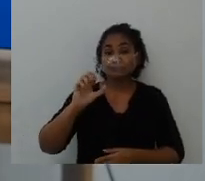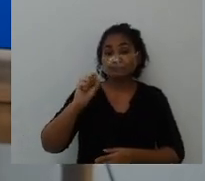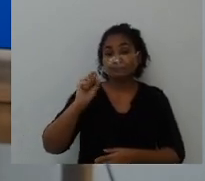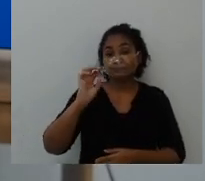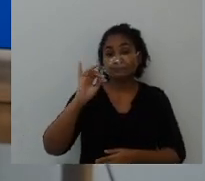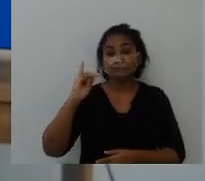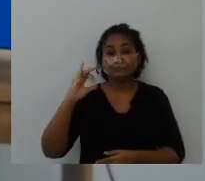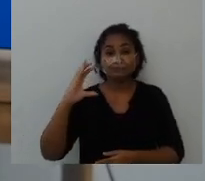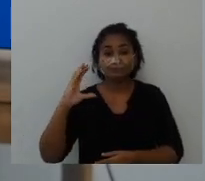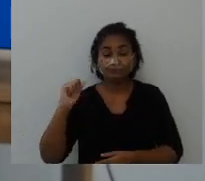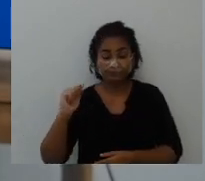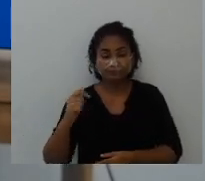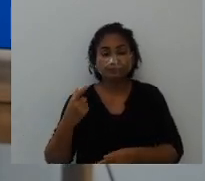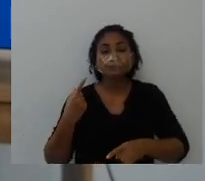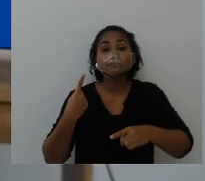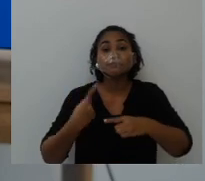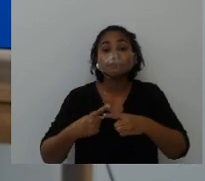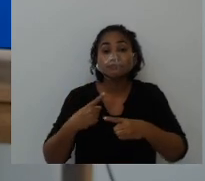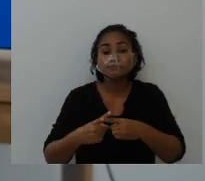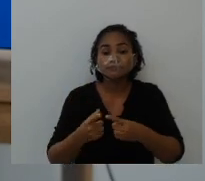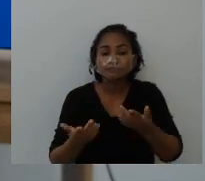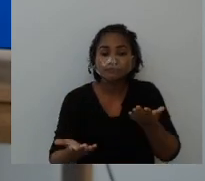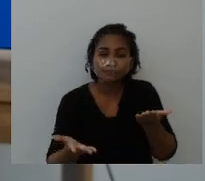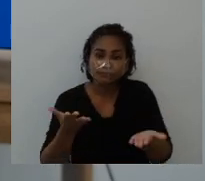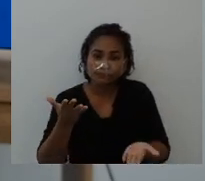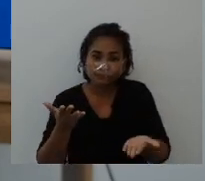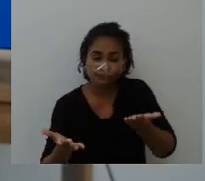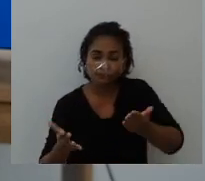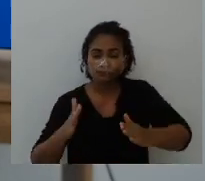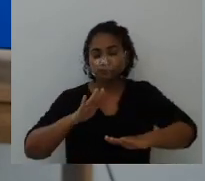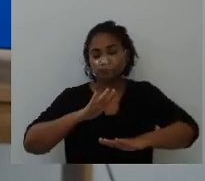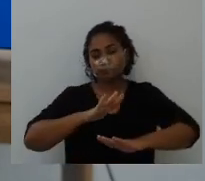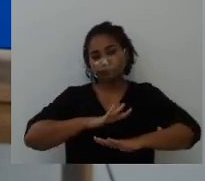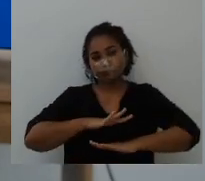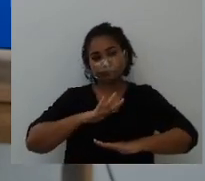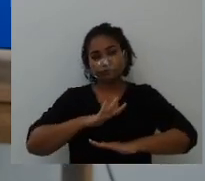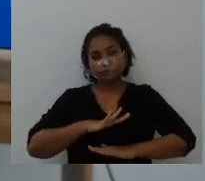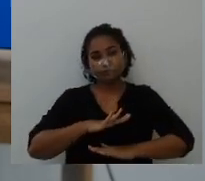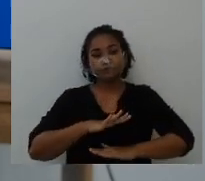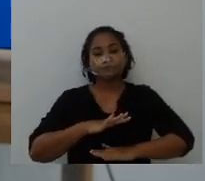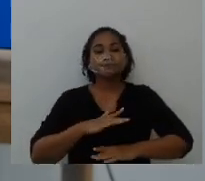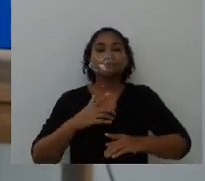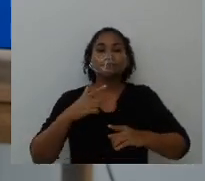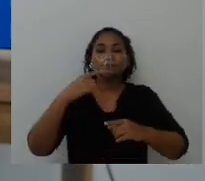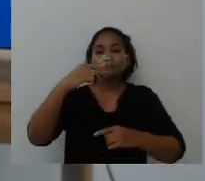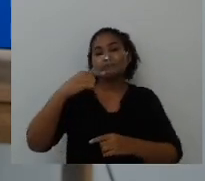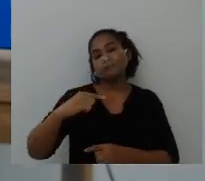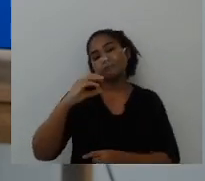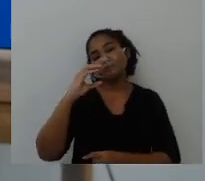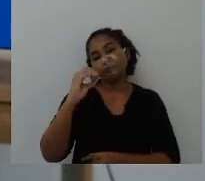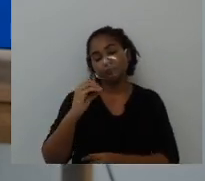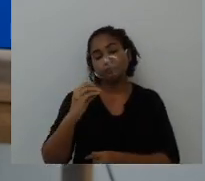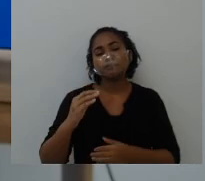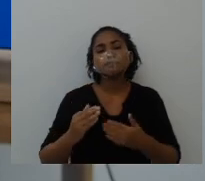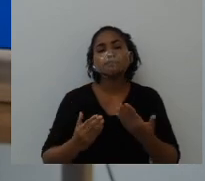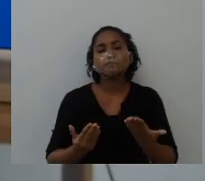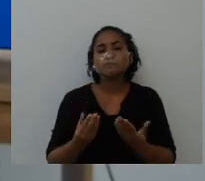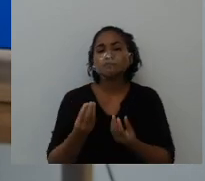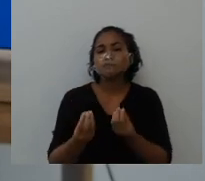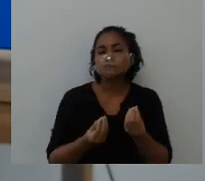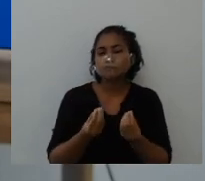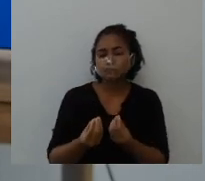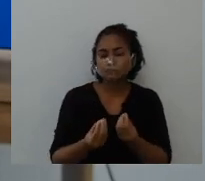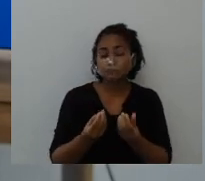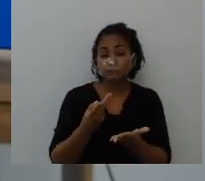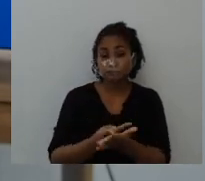do equilíbrio dos corpos, estamos falando dos sistemas em que as forças elas se anulam. Esse equilíbrio ele vai ocorrer de duas formas. Na